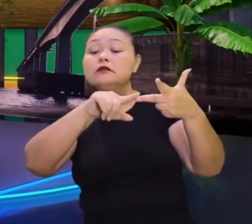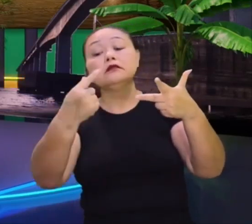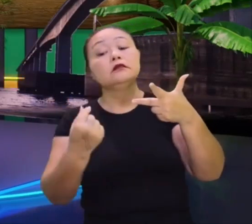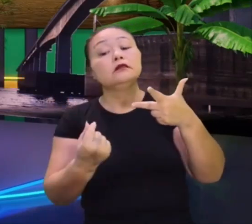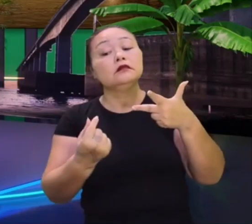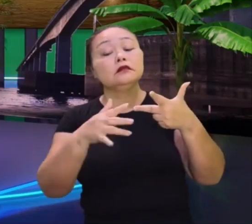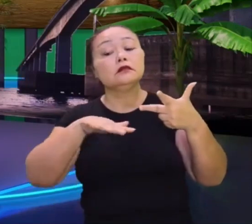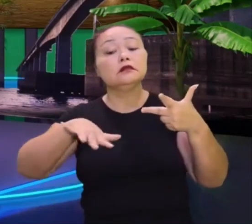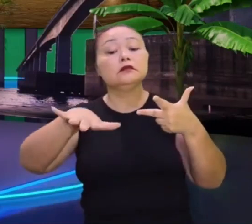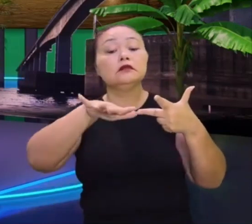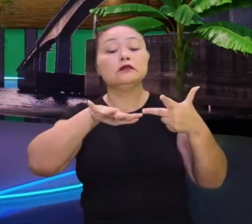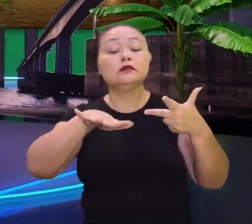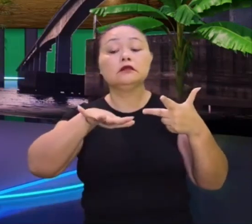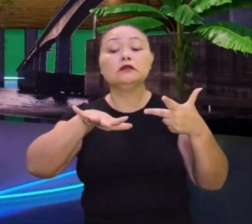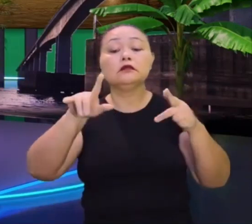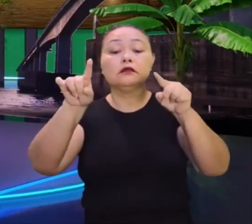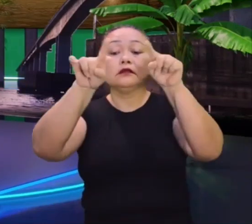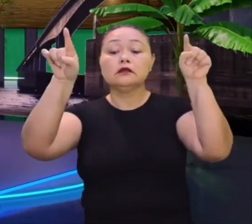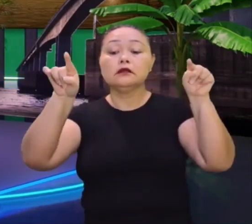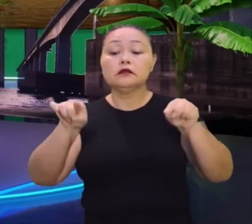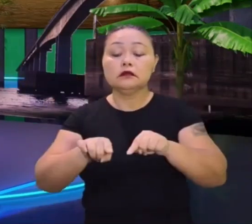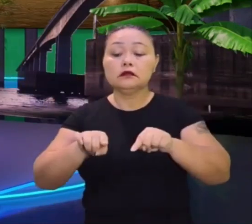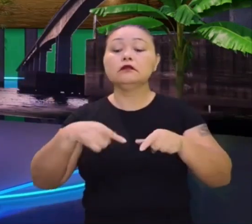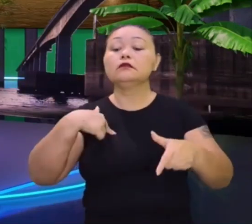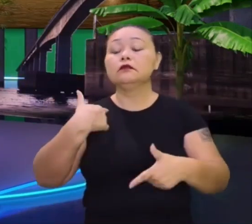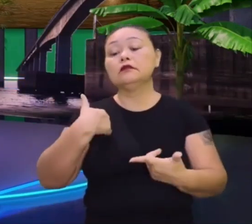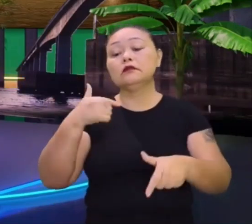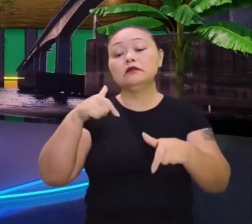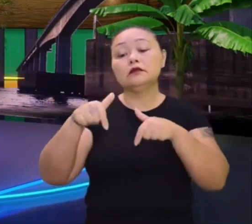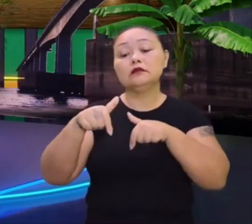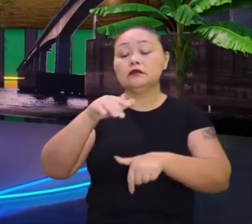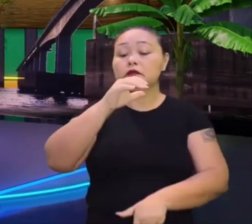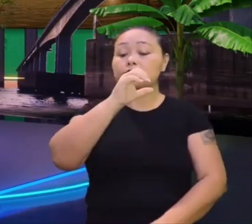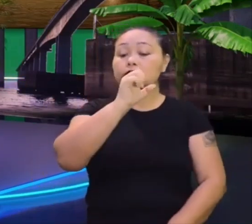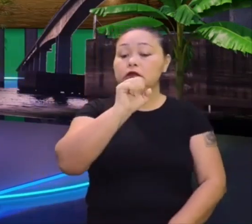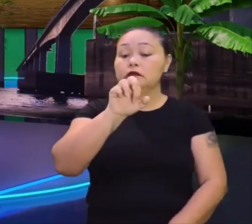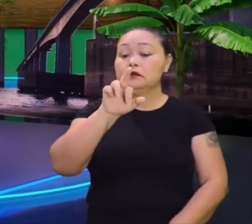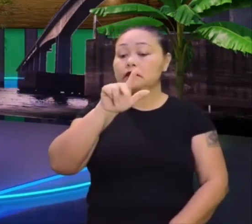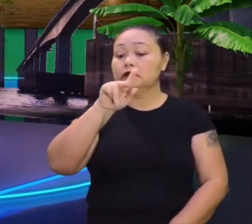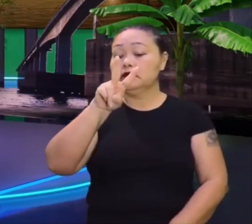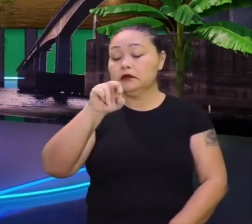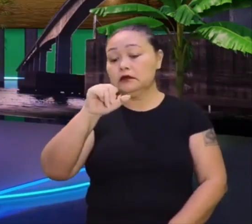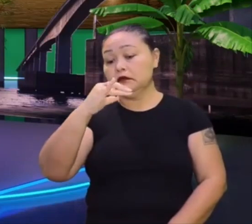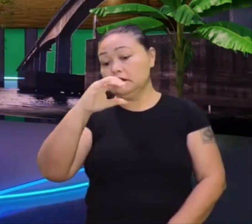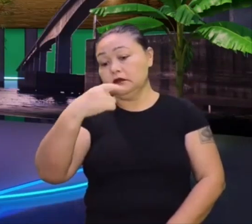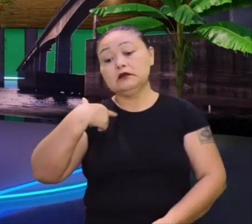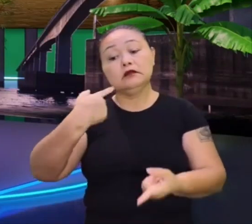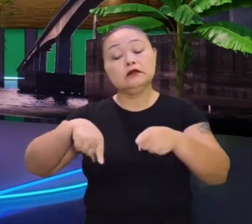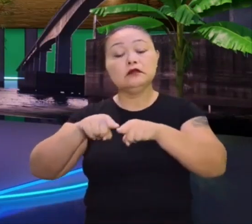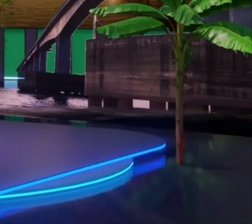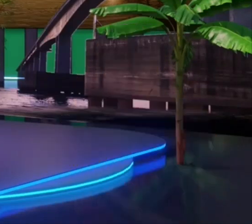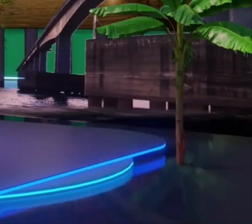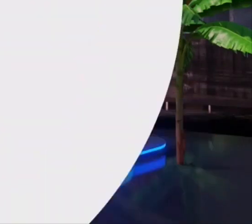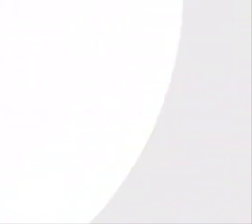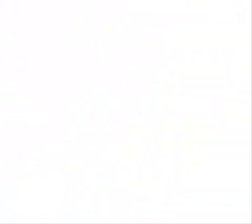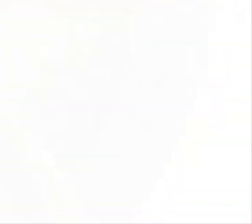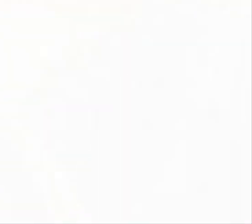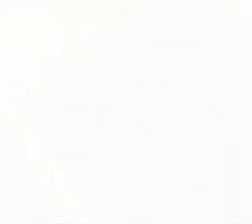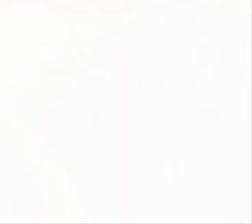professor Jorge? Perfeito. Que é o setor de serviço. Muito bem, serviços e comércio. Beleza? Vamos lá no quadro.